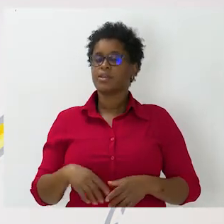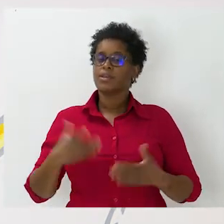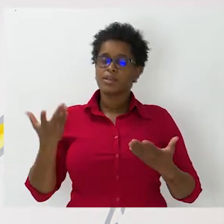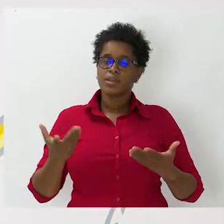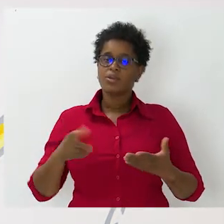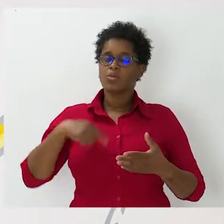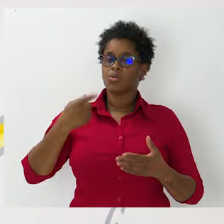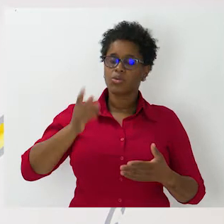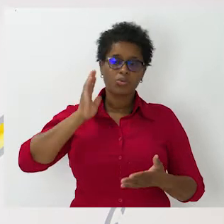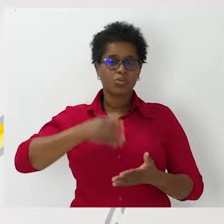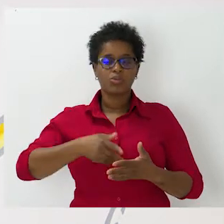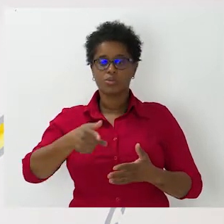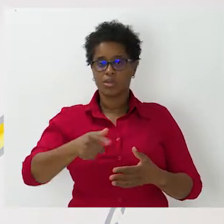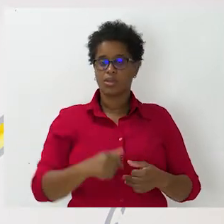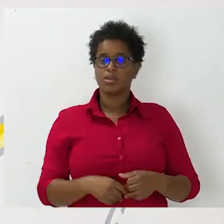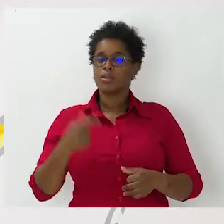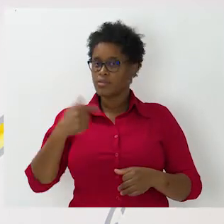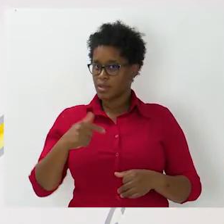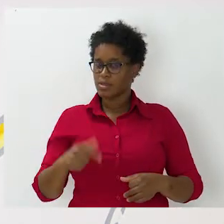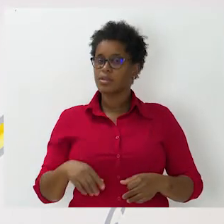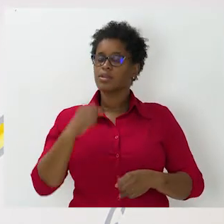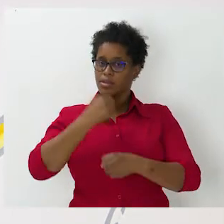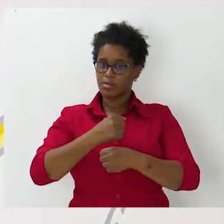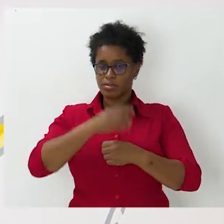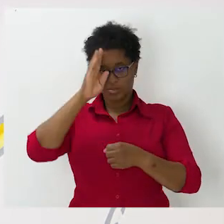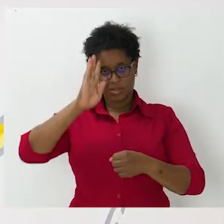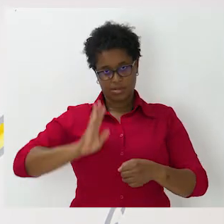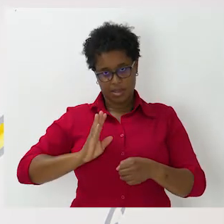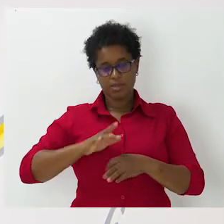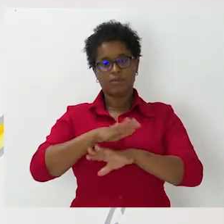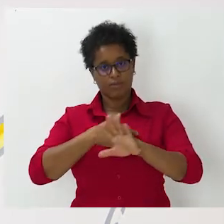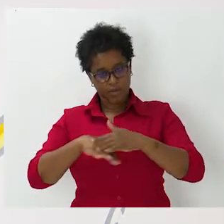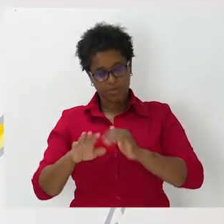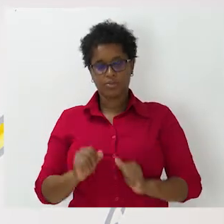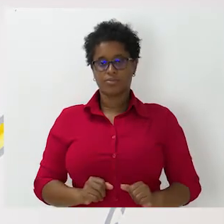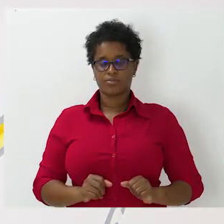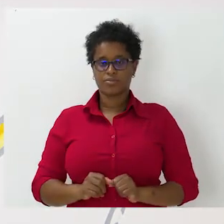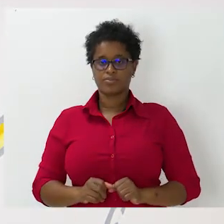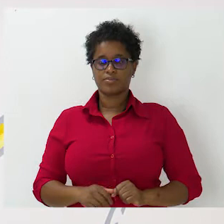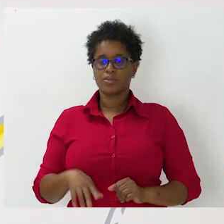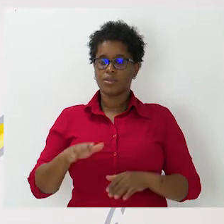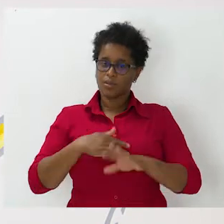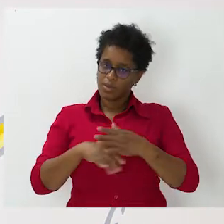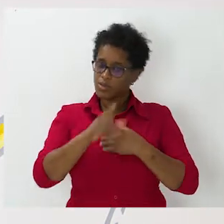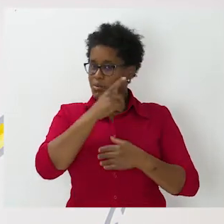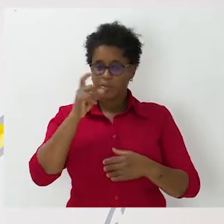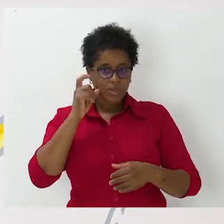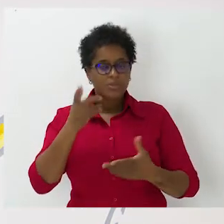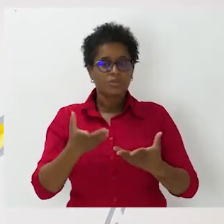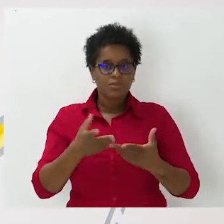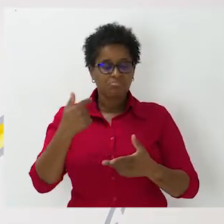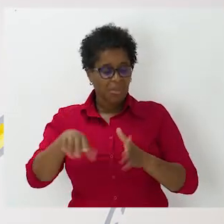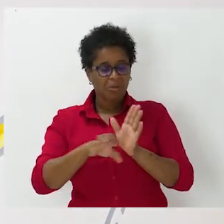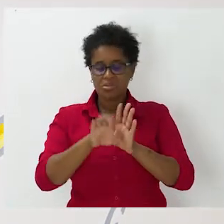último, tem que ter serviço militar cumprido. Não tem essas